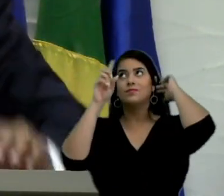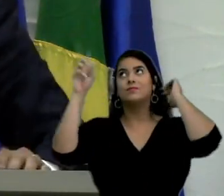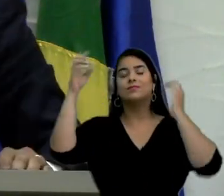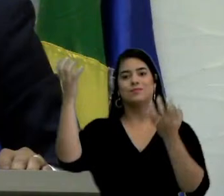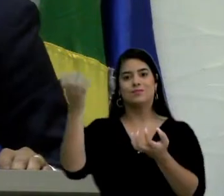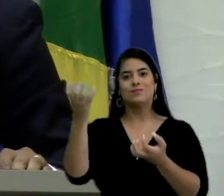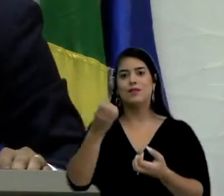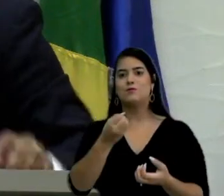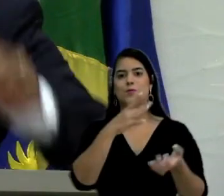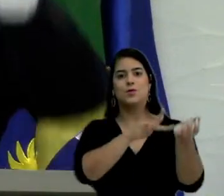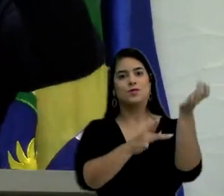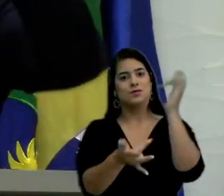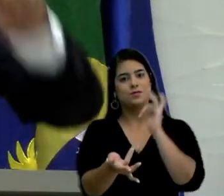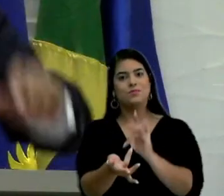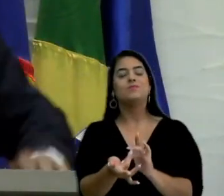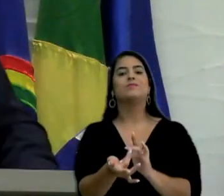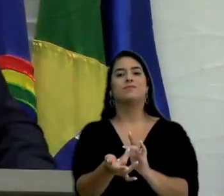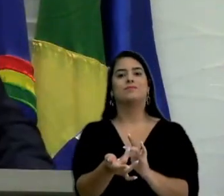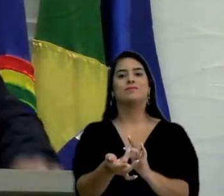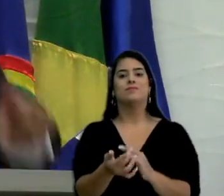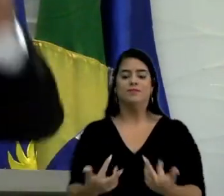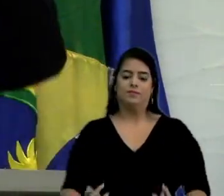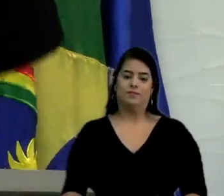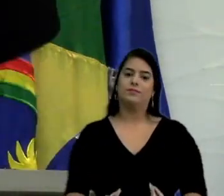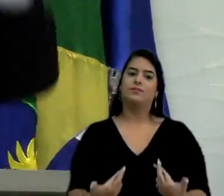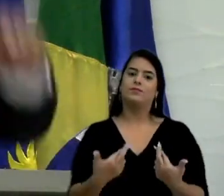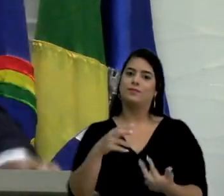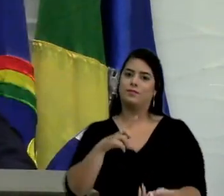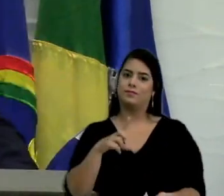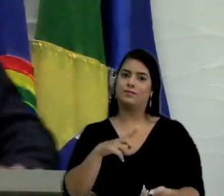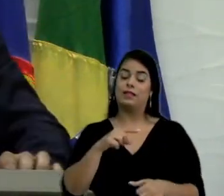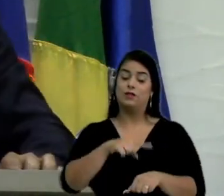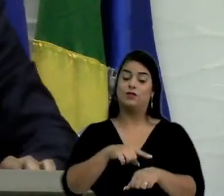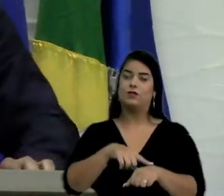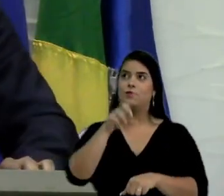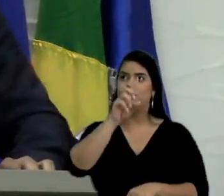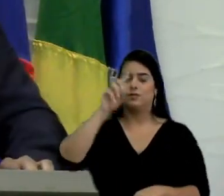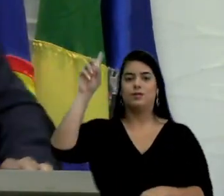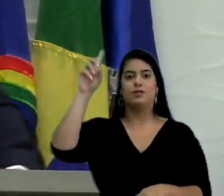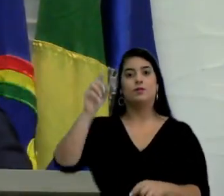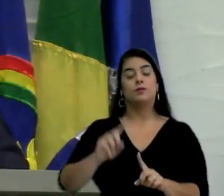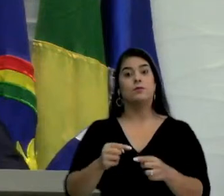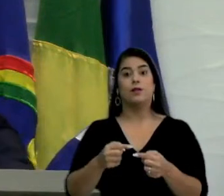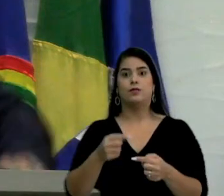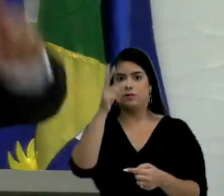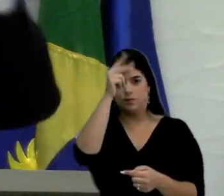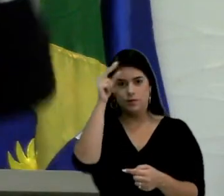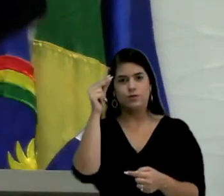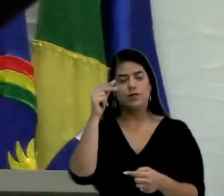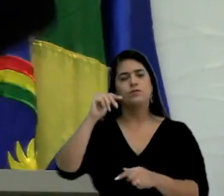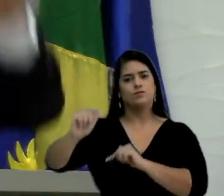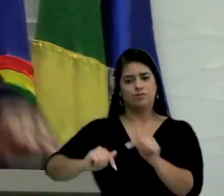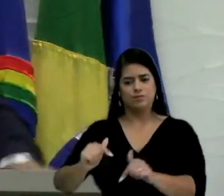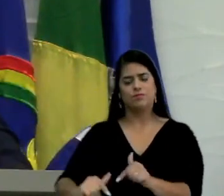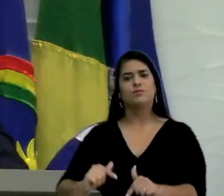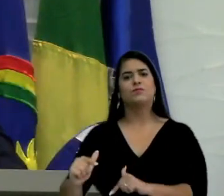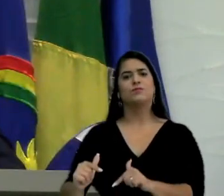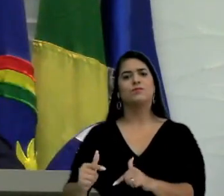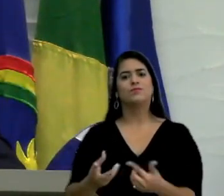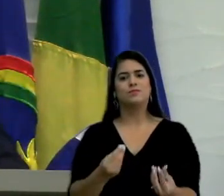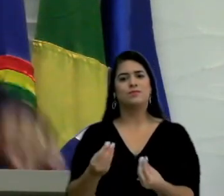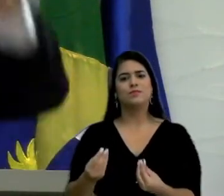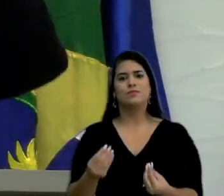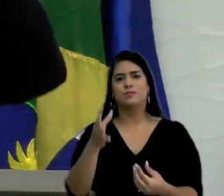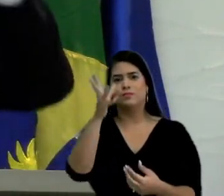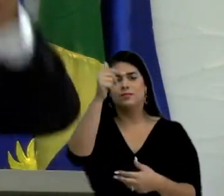e o Bom Jesus ainda vai ter cirurgia tudo no tempo de Deus agora o prefeito tá trabalhando e muito pro São Beto do